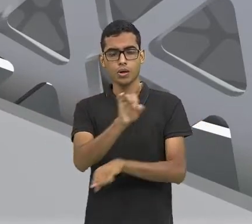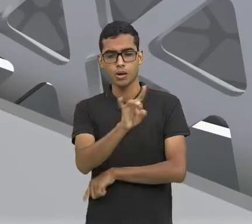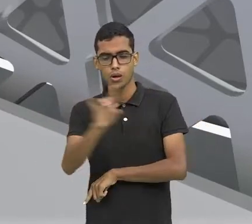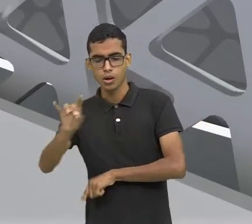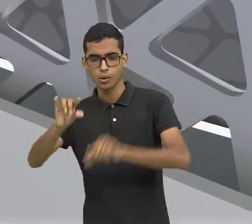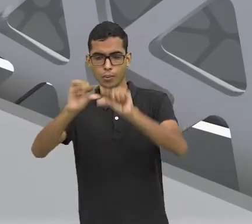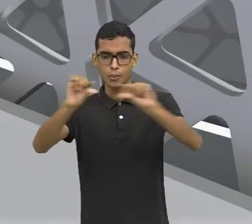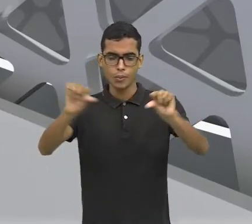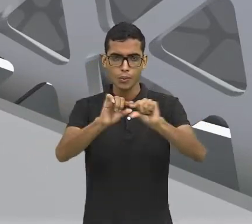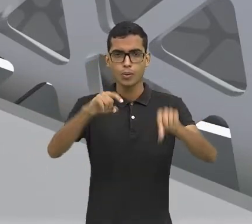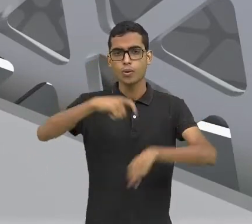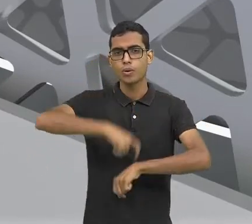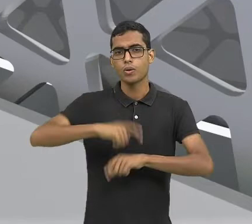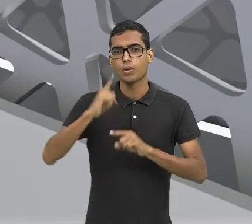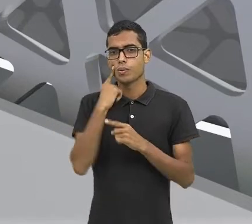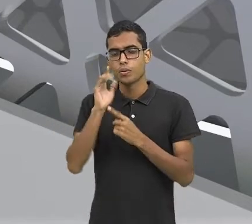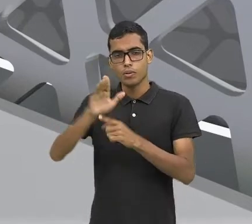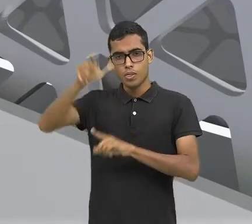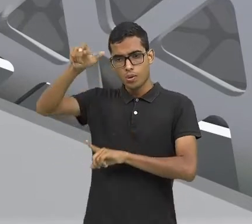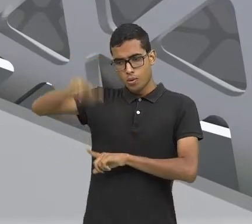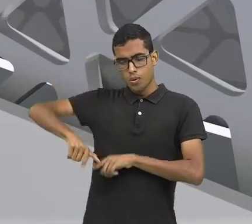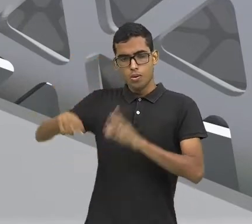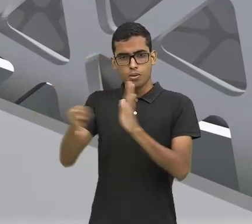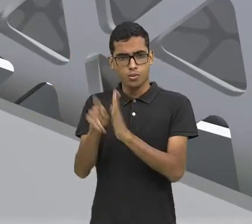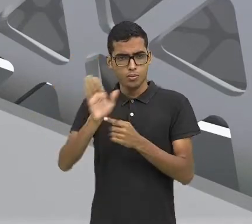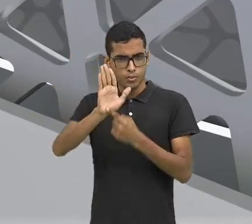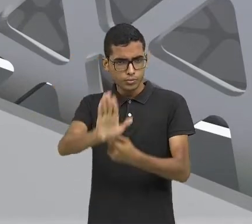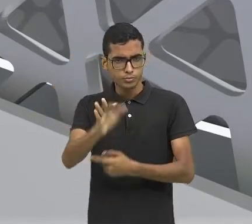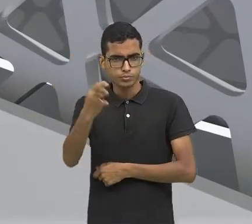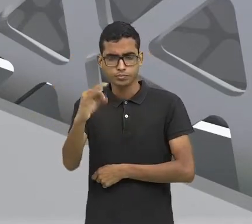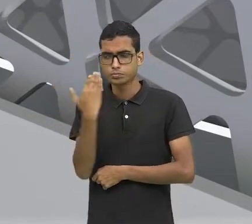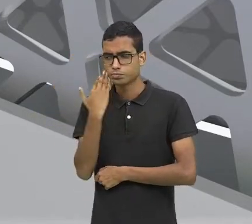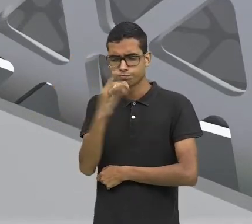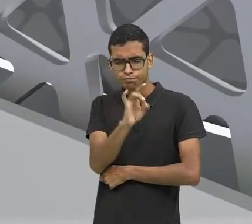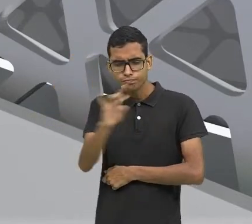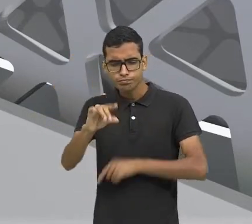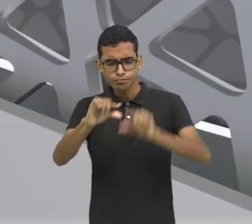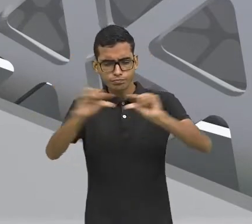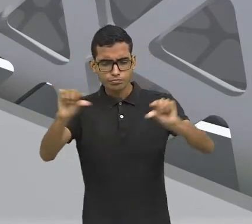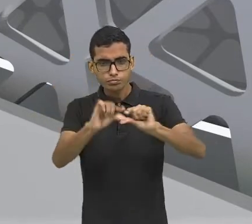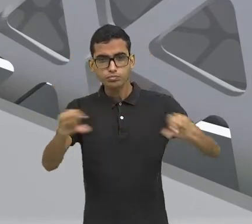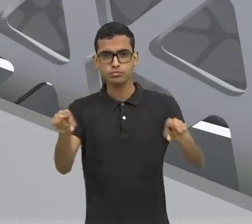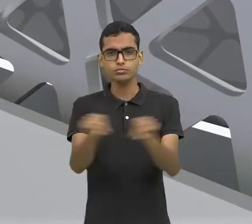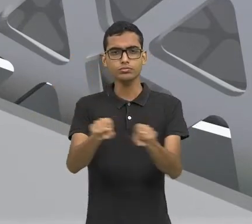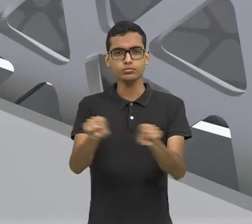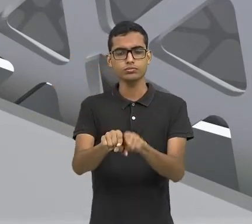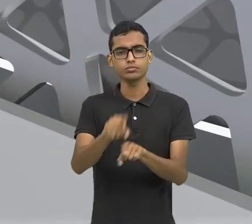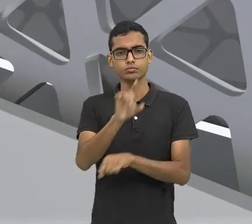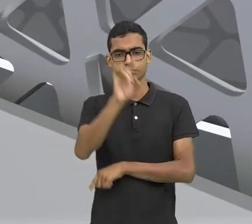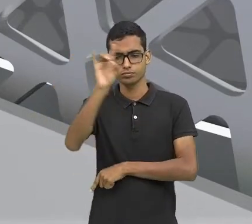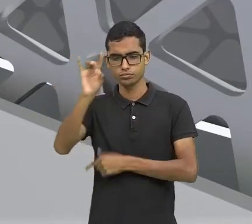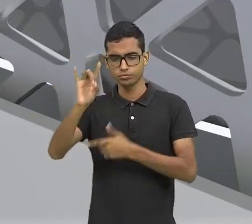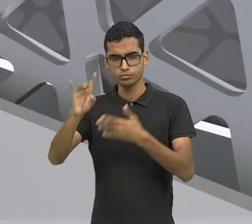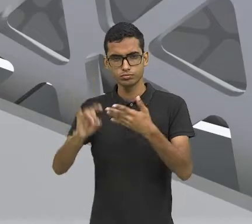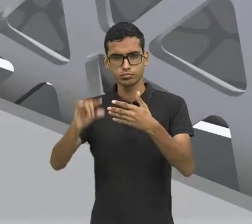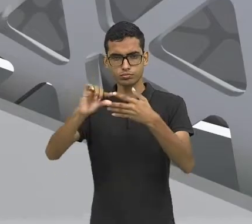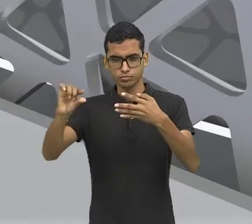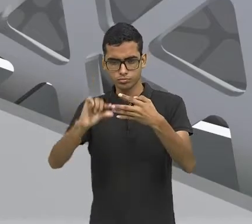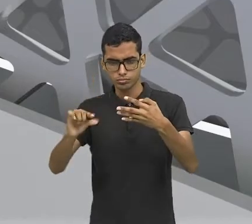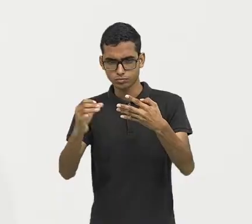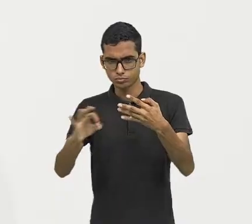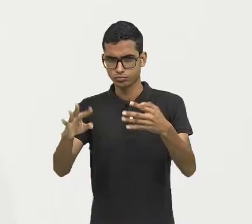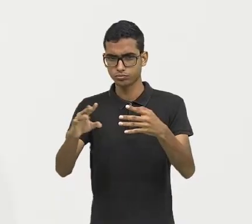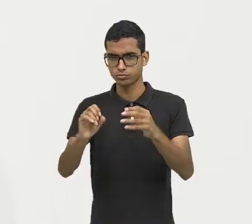enunciado a gente teve um sujeito presente, certo? Em cada frase, em cada oração, ok? Então